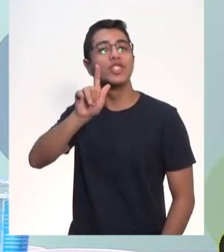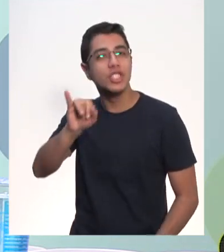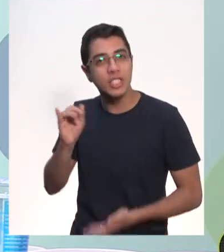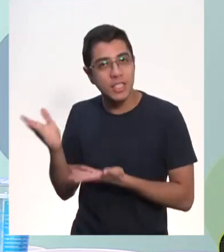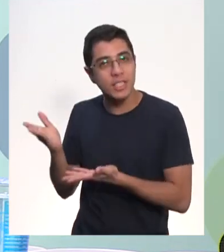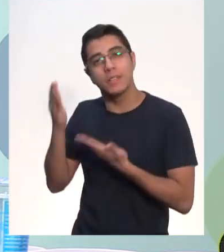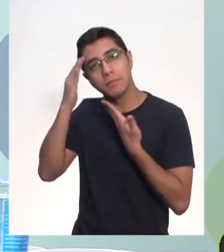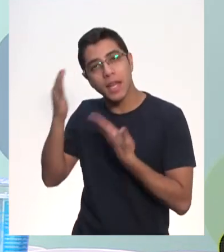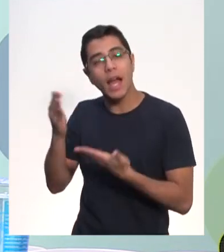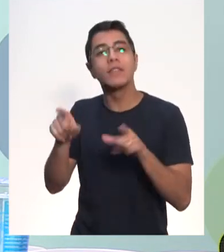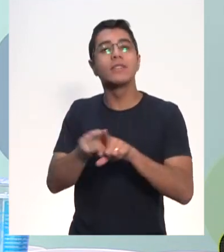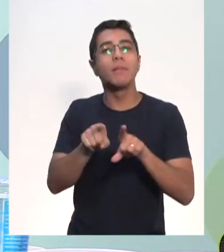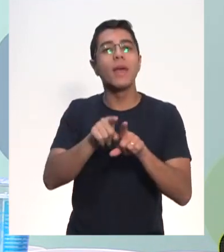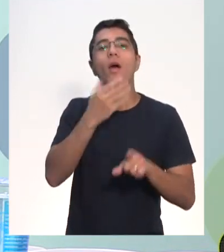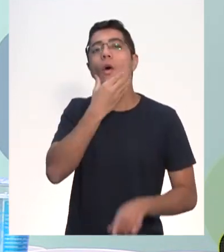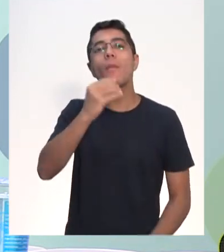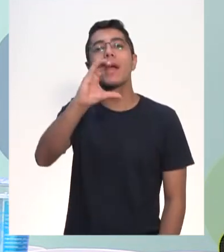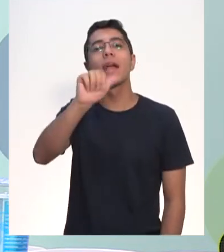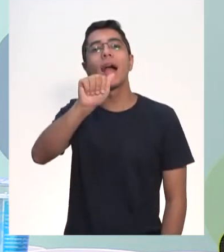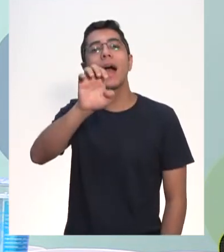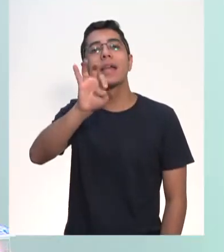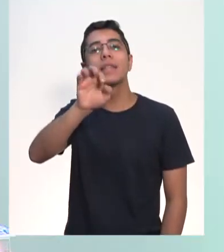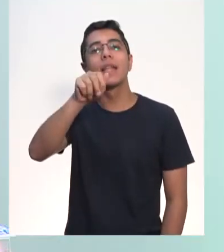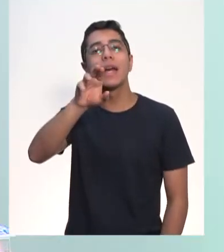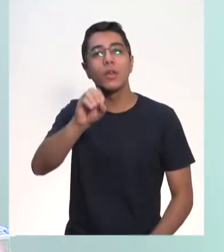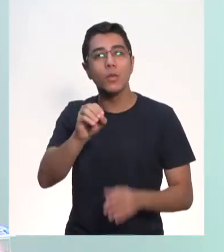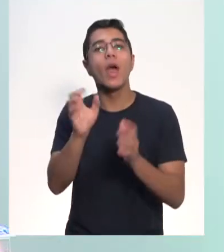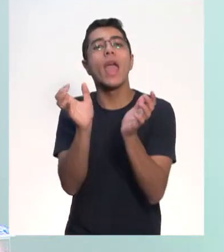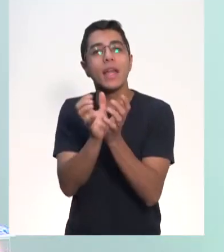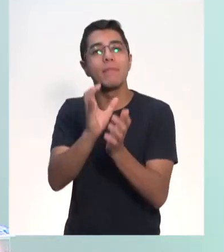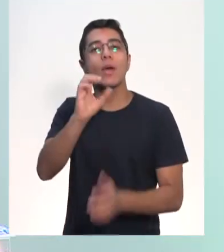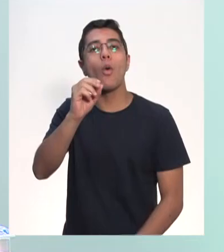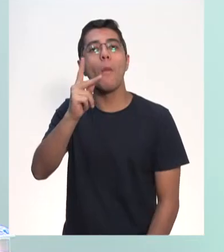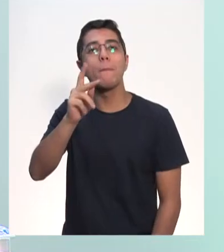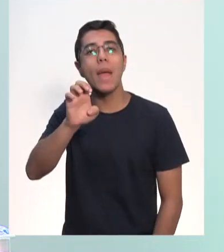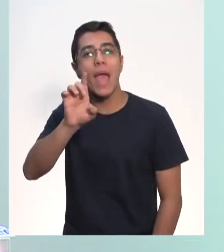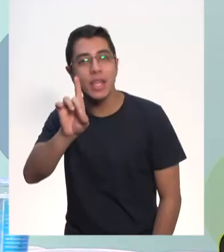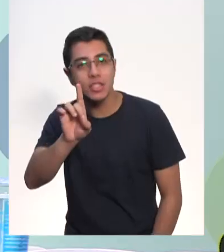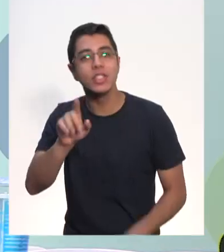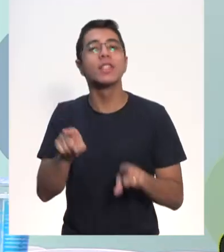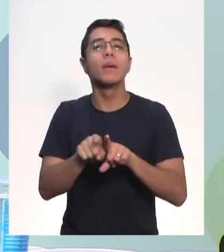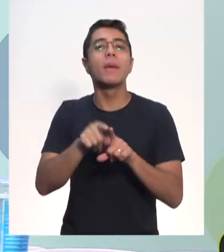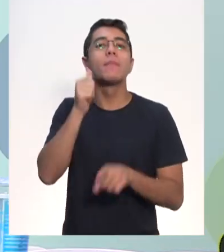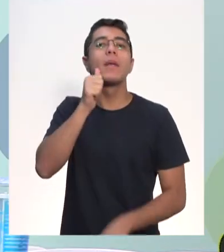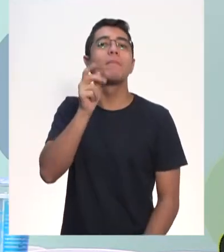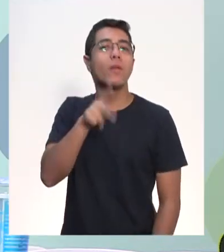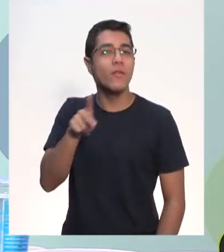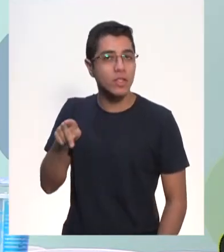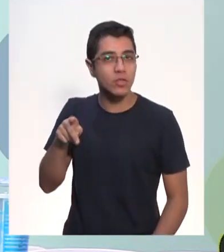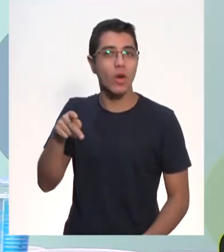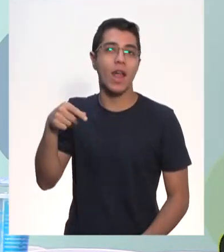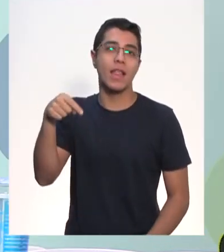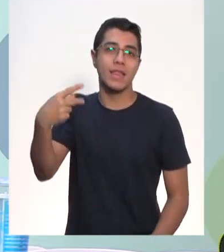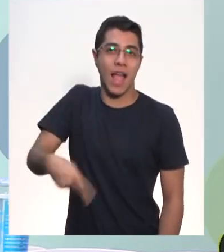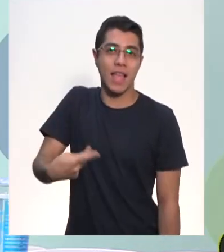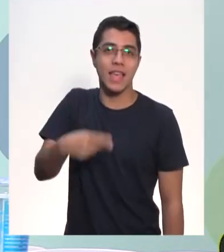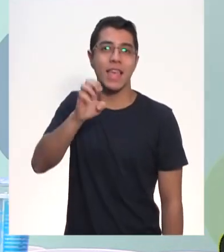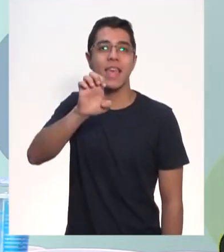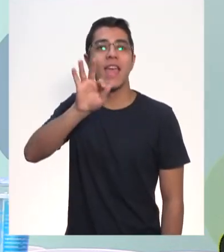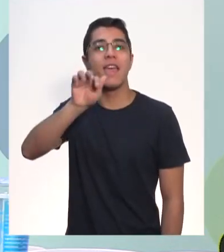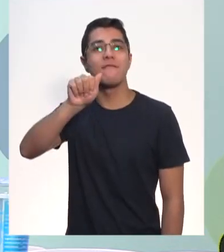esse trabalho. A professora Cristina Mabellini, que é a nossa coordenadora aqui da IFAP, o secretário que vem dizendo não perderemos